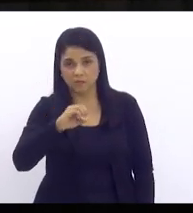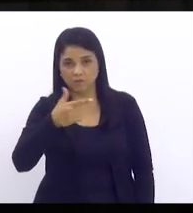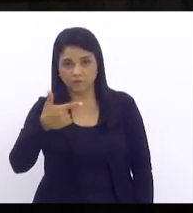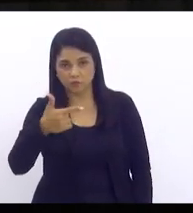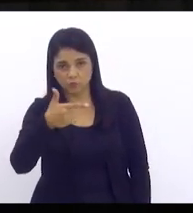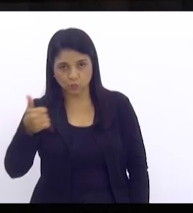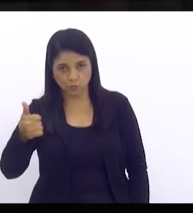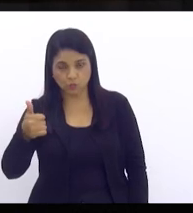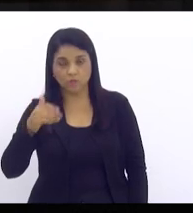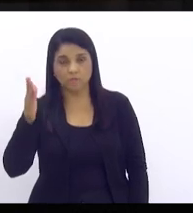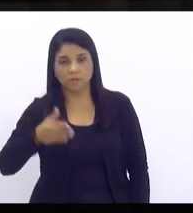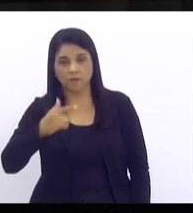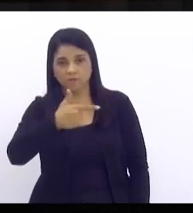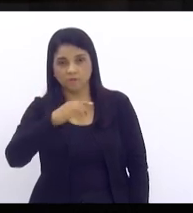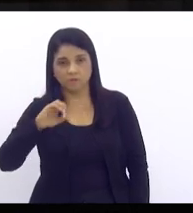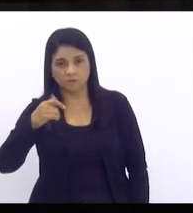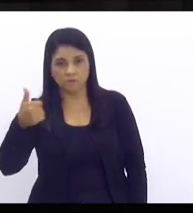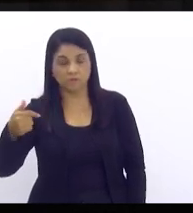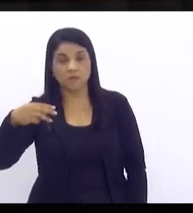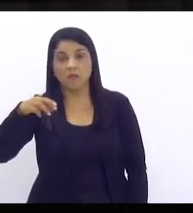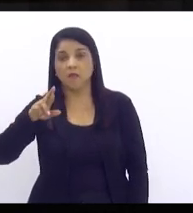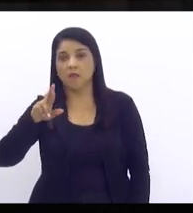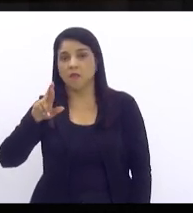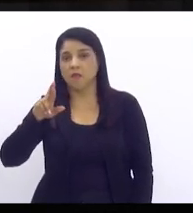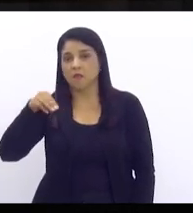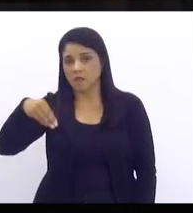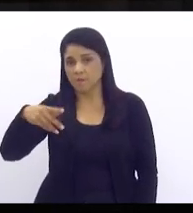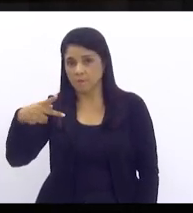PP 021/2023, do MPRJ